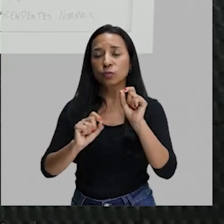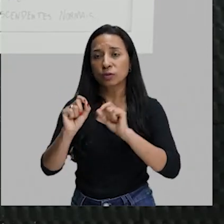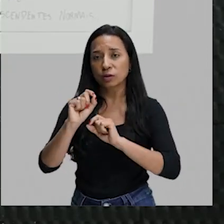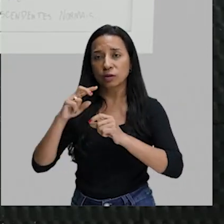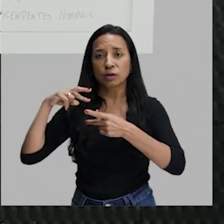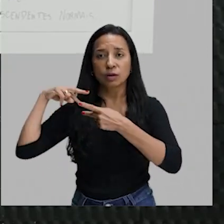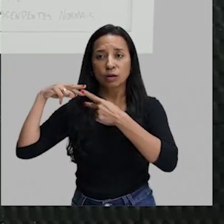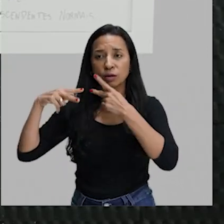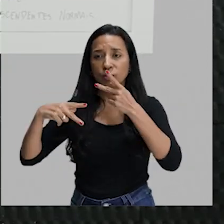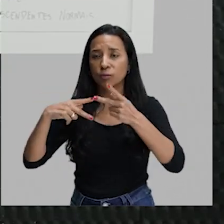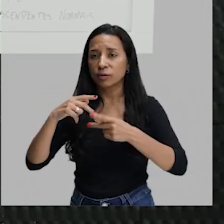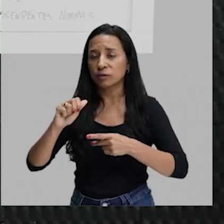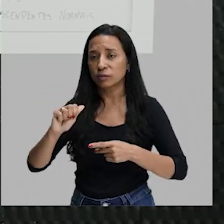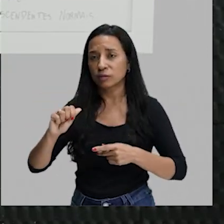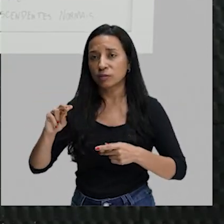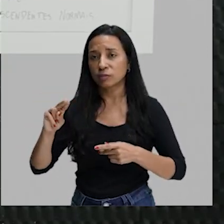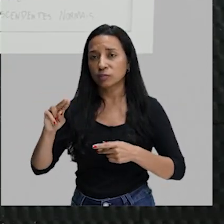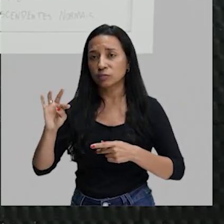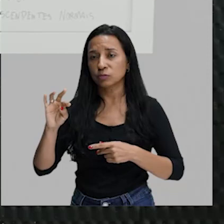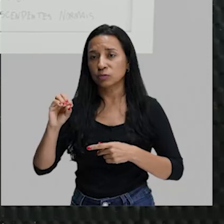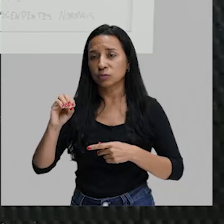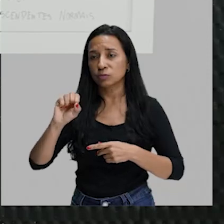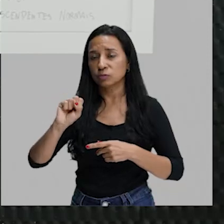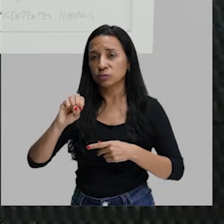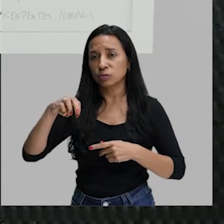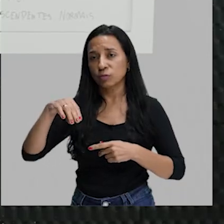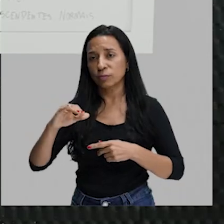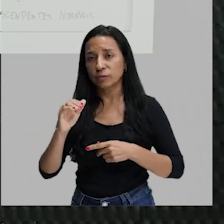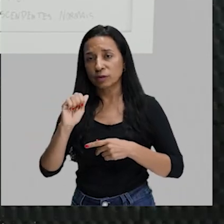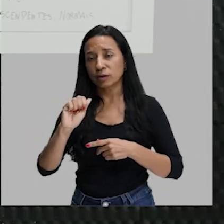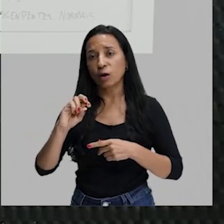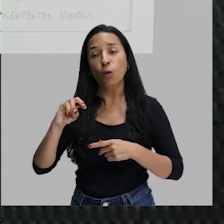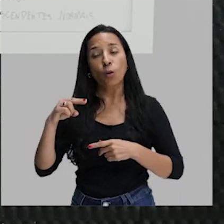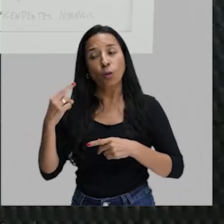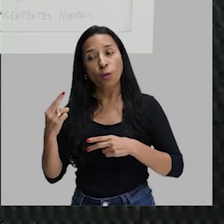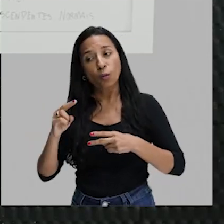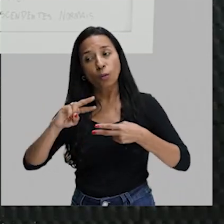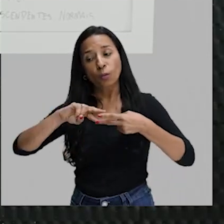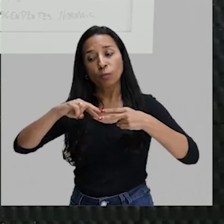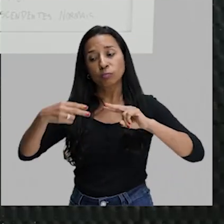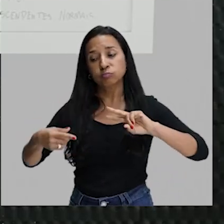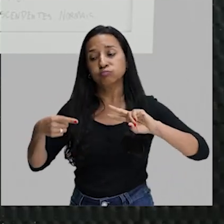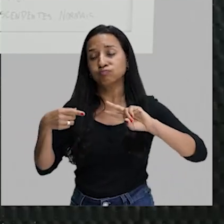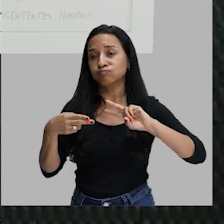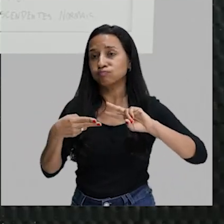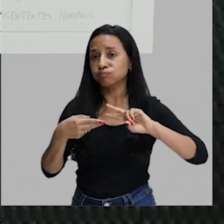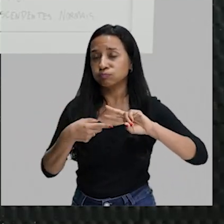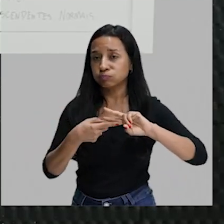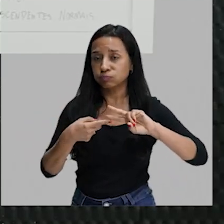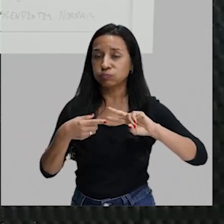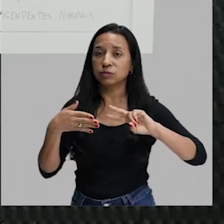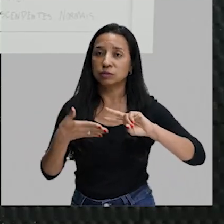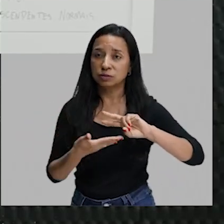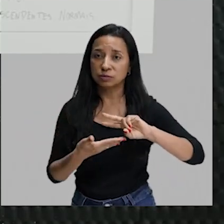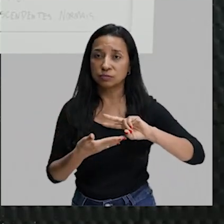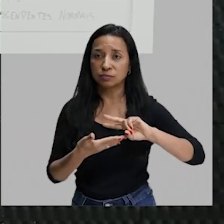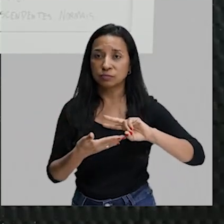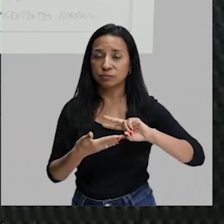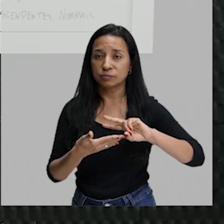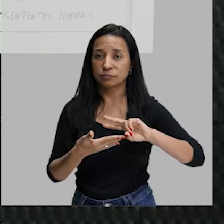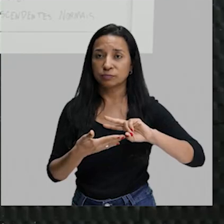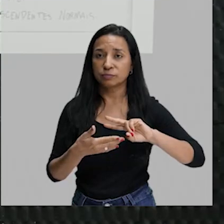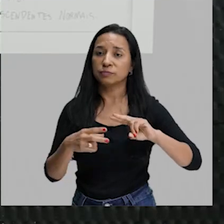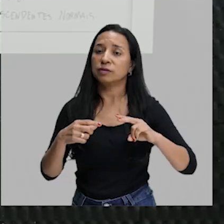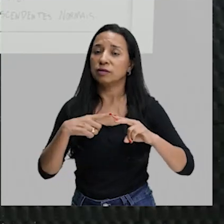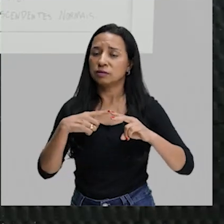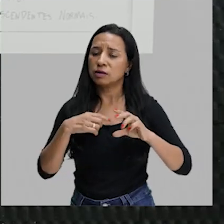herança autossômica ou recessiva? Ou seja, os indivíduos que são afetados aqui, eles têm essa característica